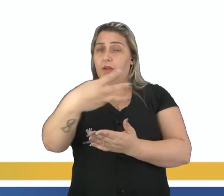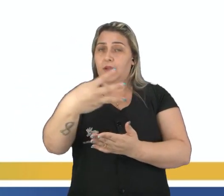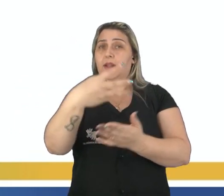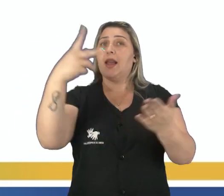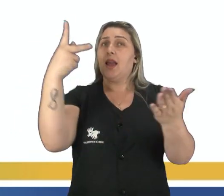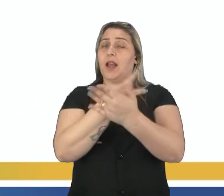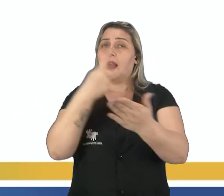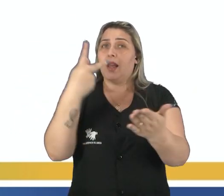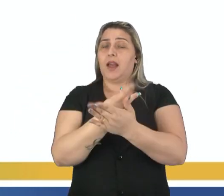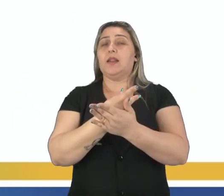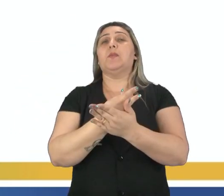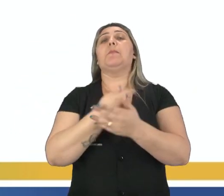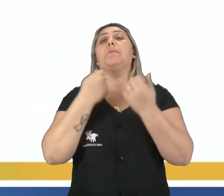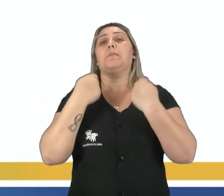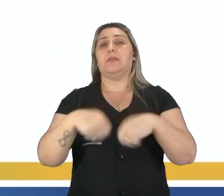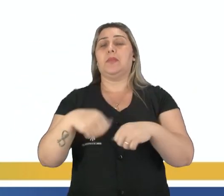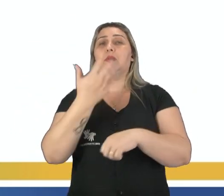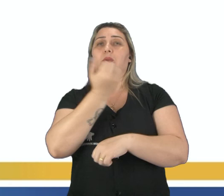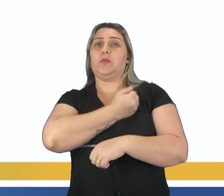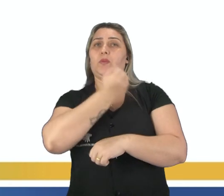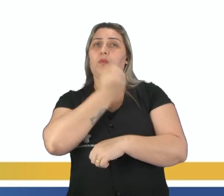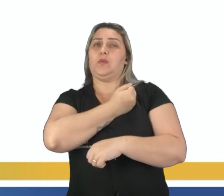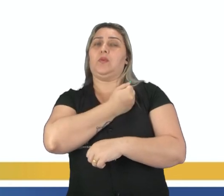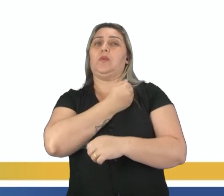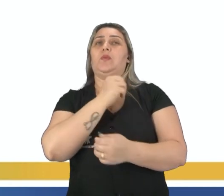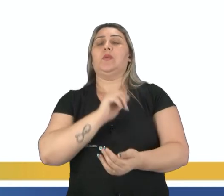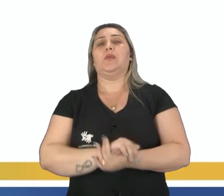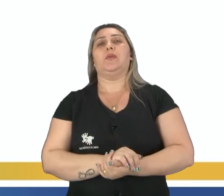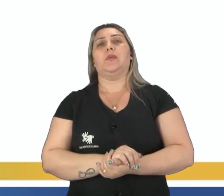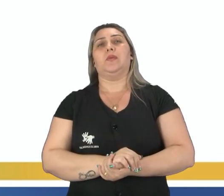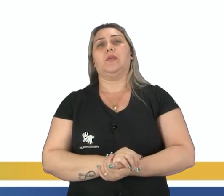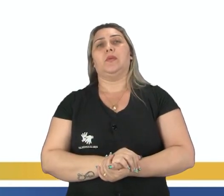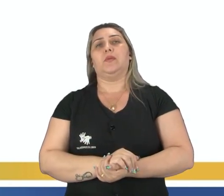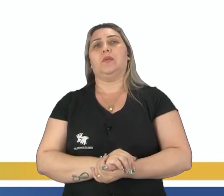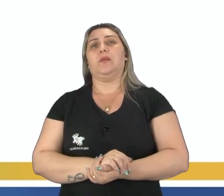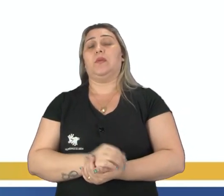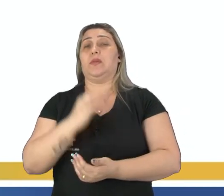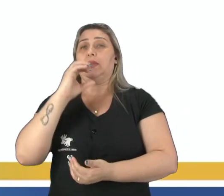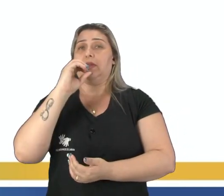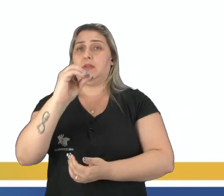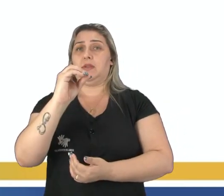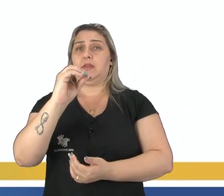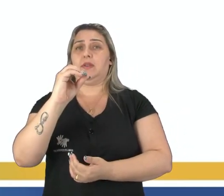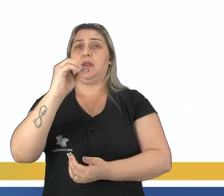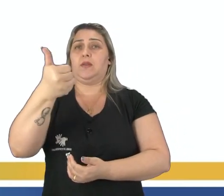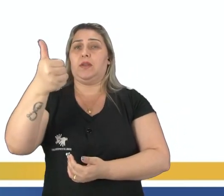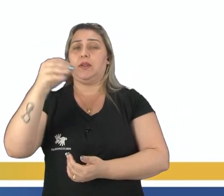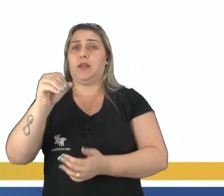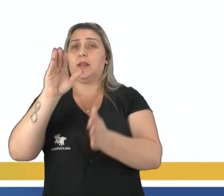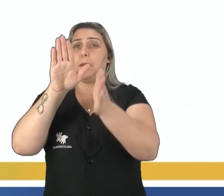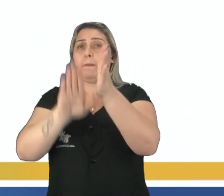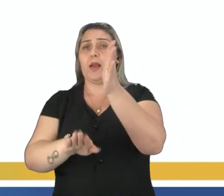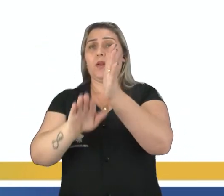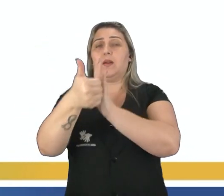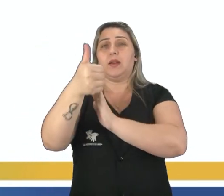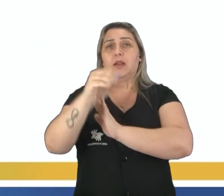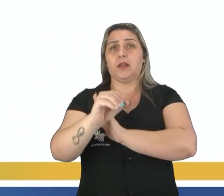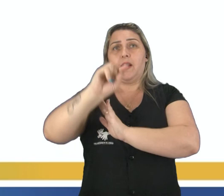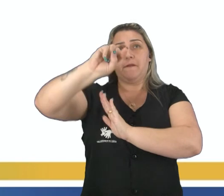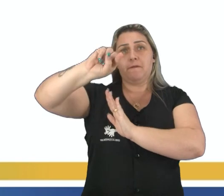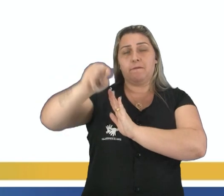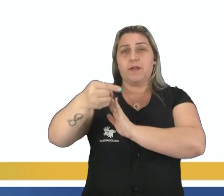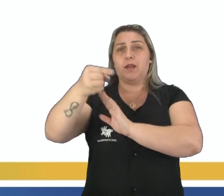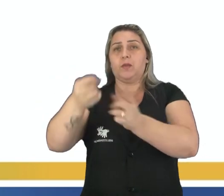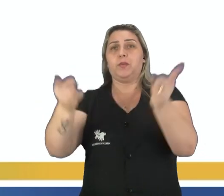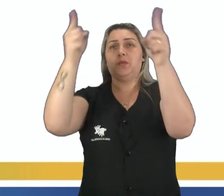está errado aí, porque tem que ser um número entre, no caso, 0 e 10, menor que 10. Então, passa a vírgula para o